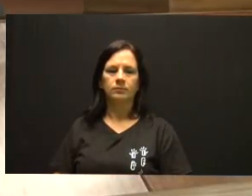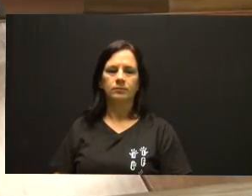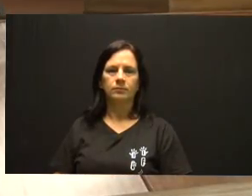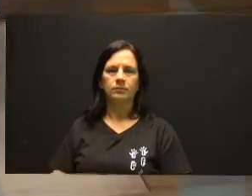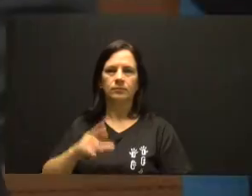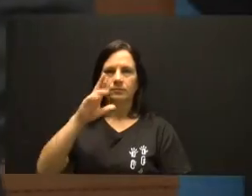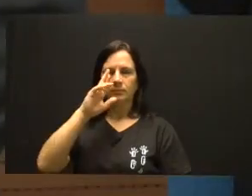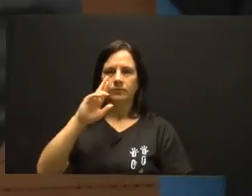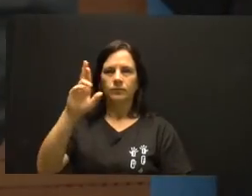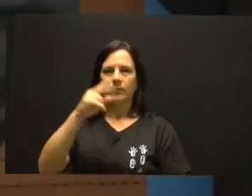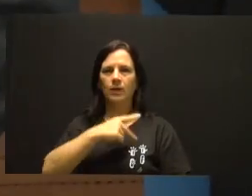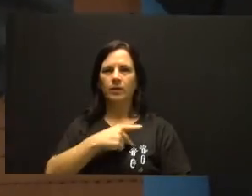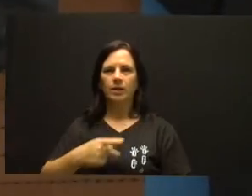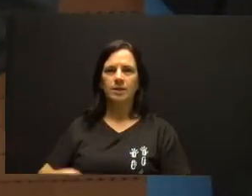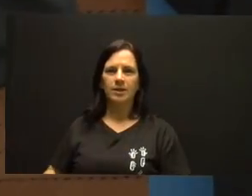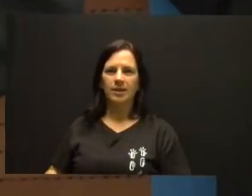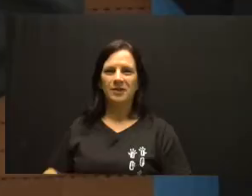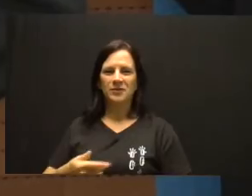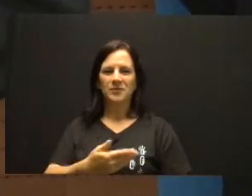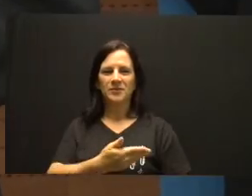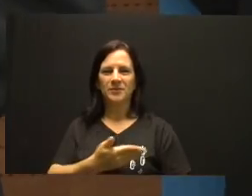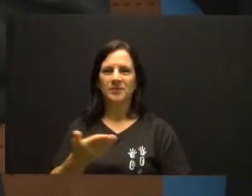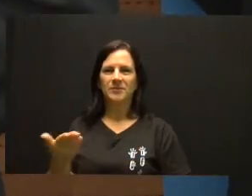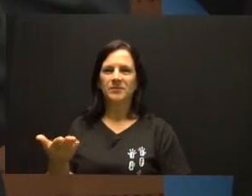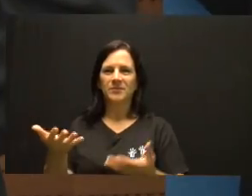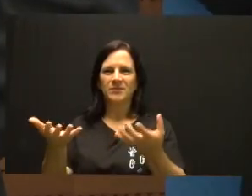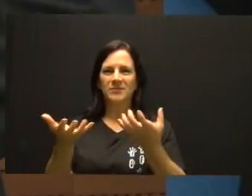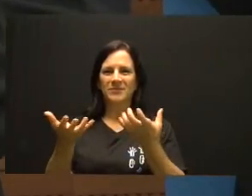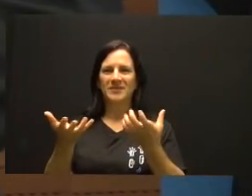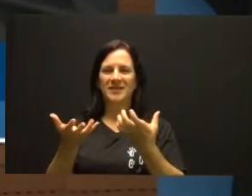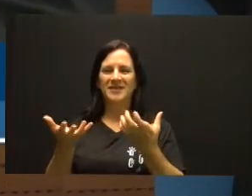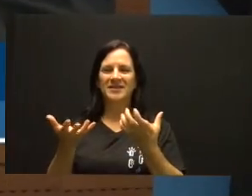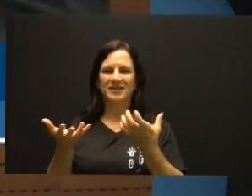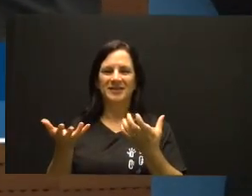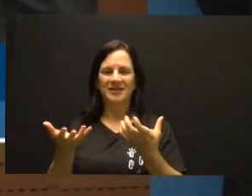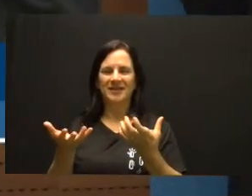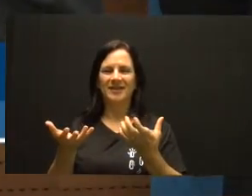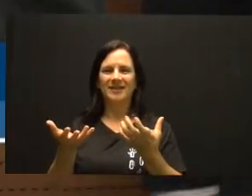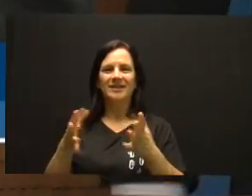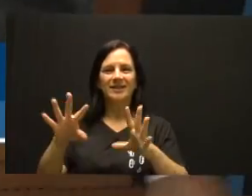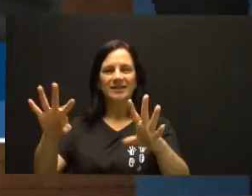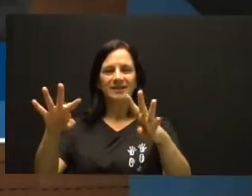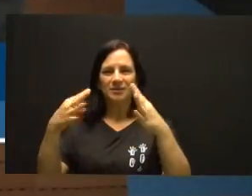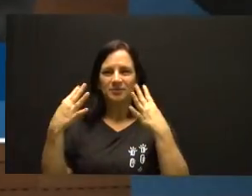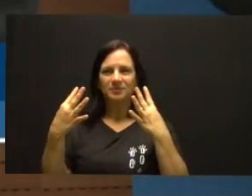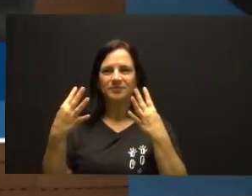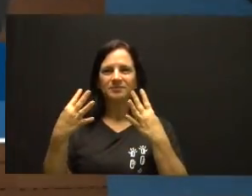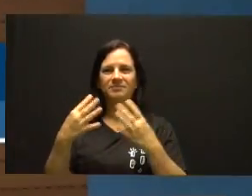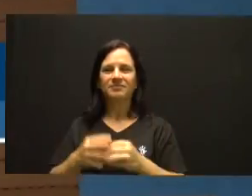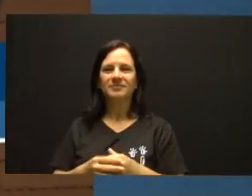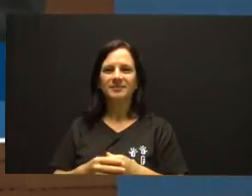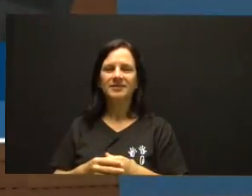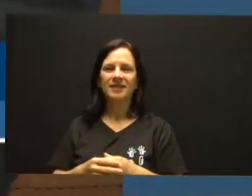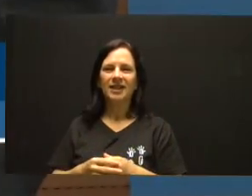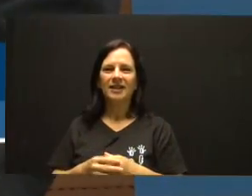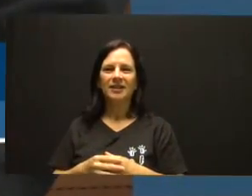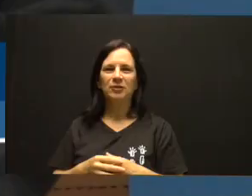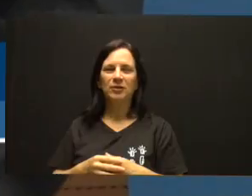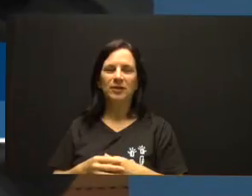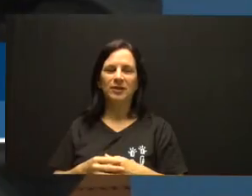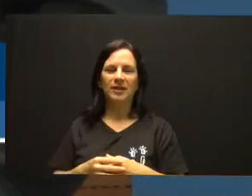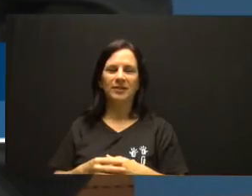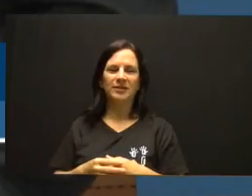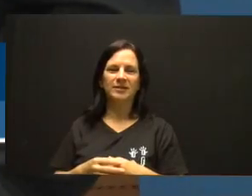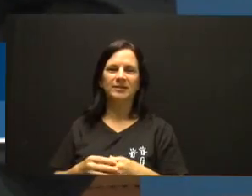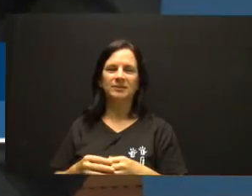Senhor presidente, nobres vereadores, eu quero aqui, neste momento, chamar a atenção dos nobres pares e